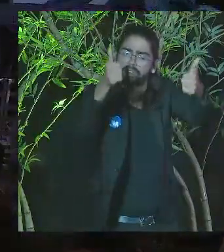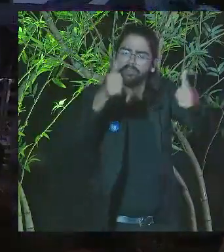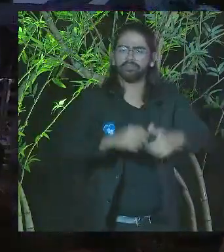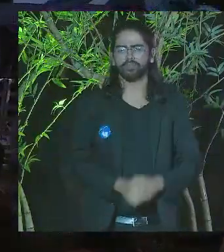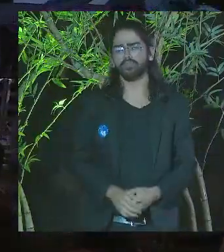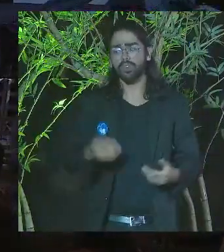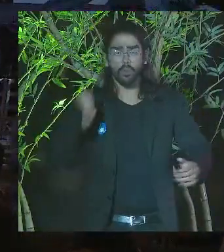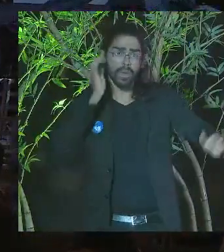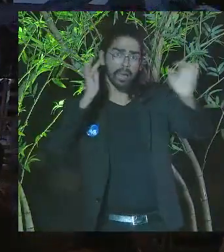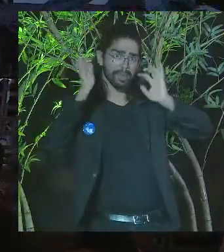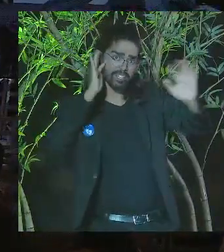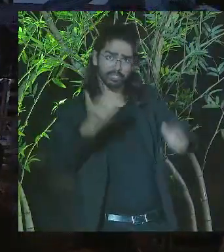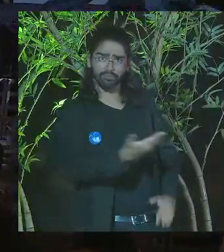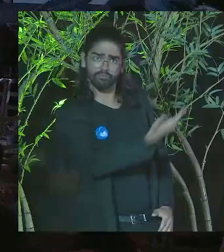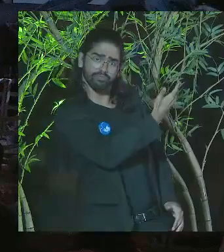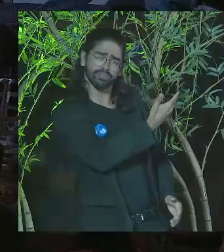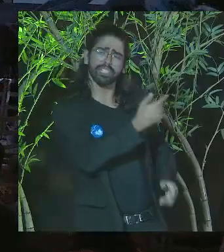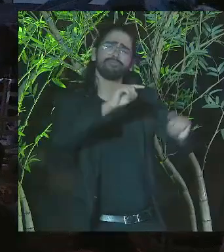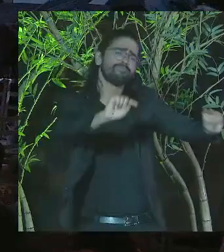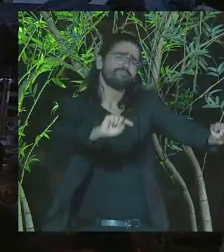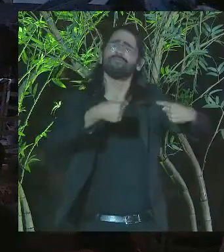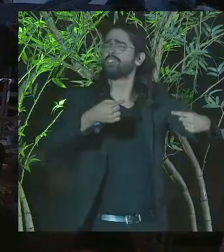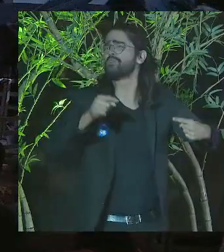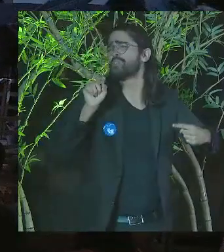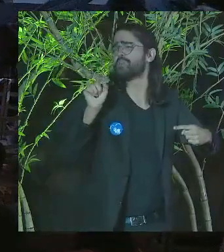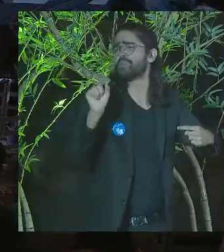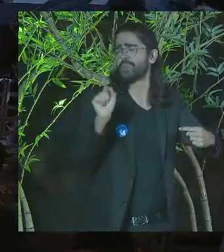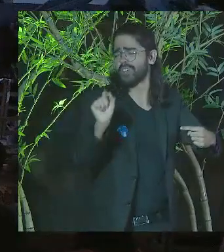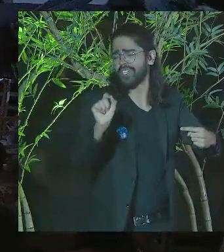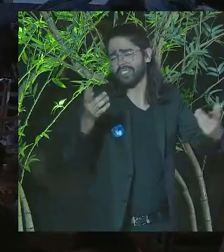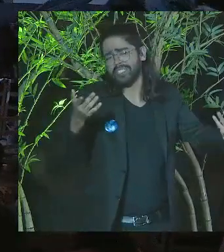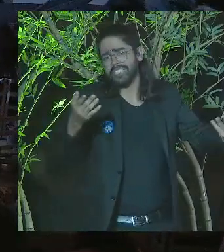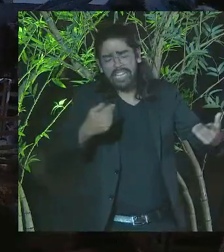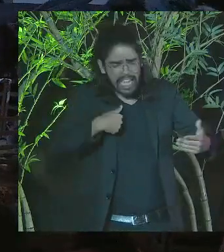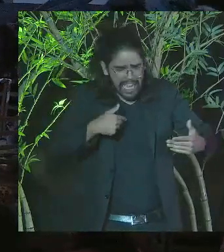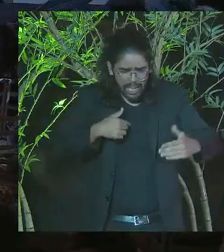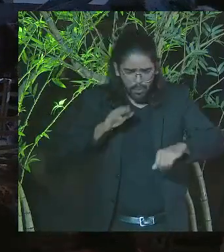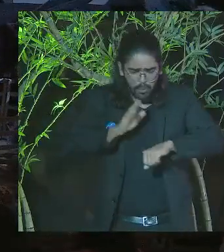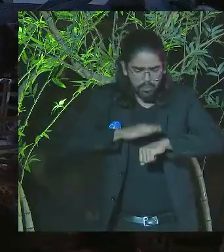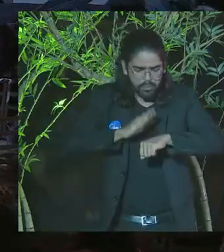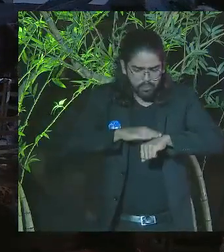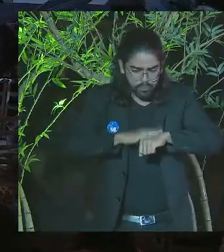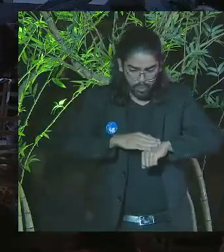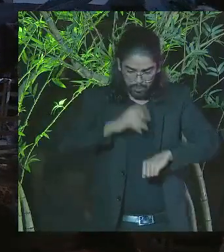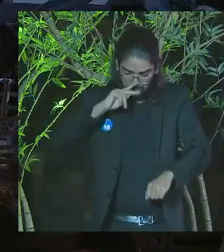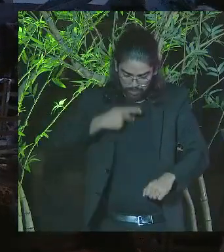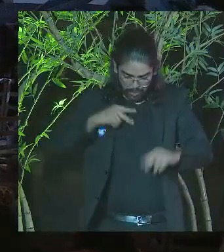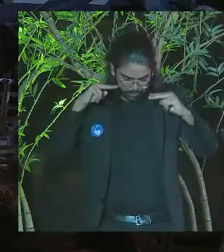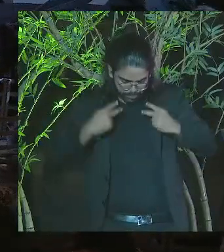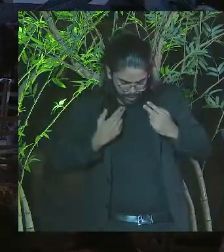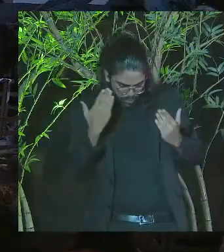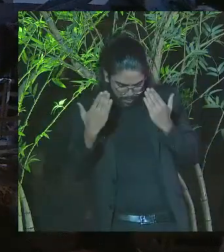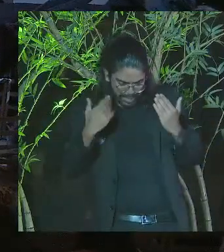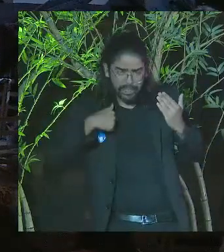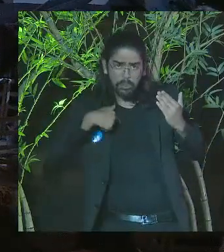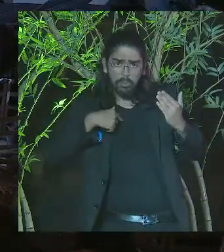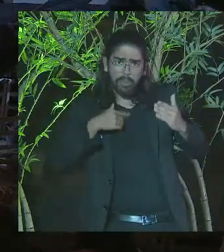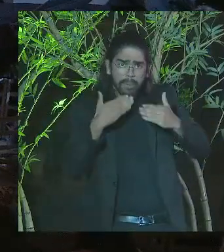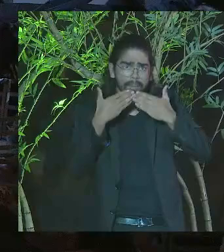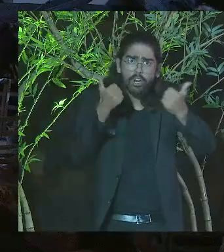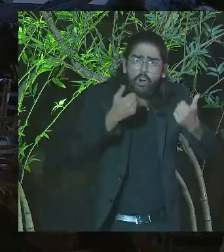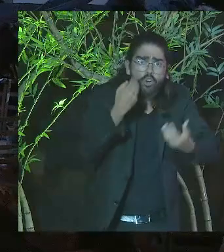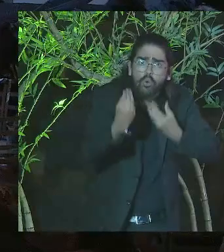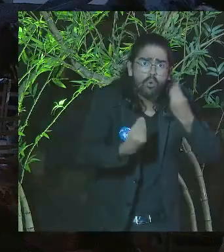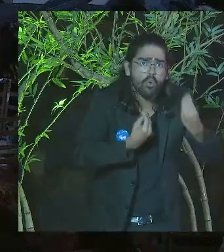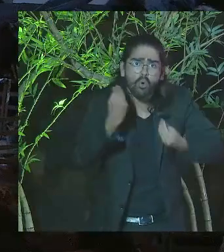nos desafia nesse lugar. Como que eu consigo ir além de mim, dos meus, e daquilo